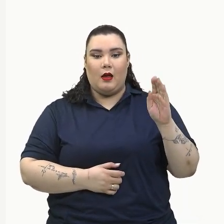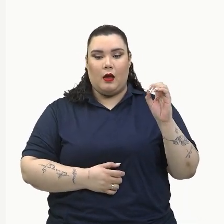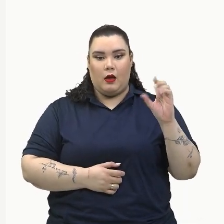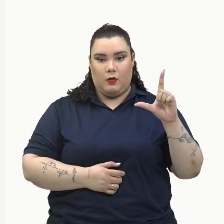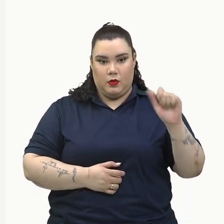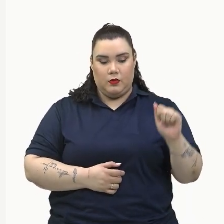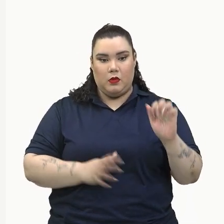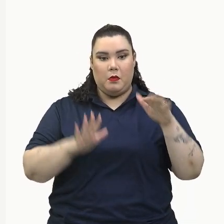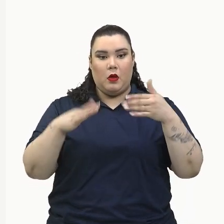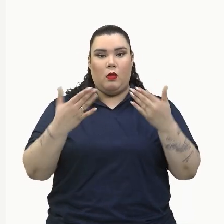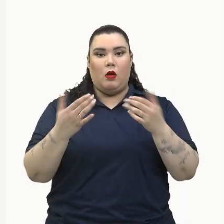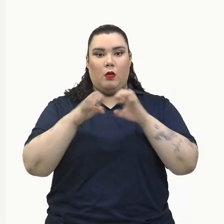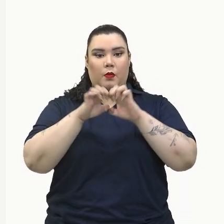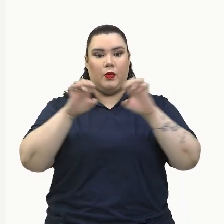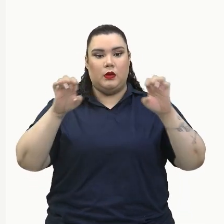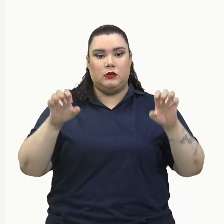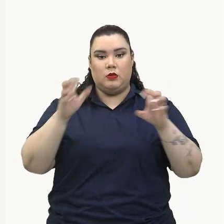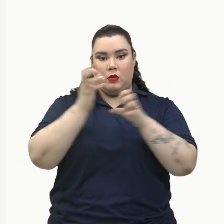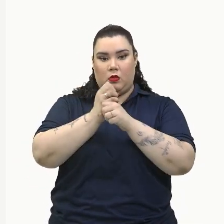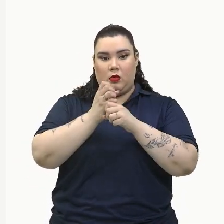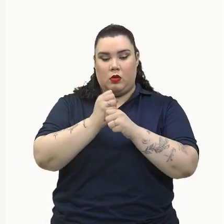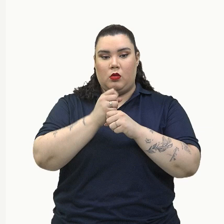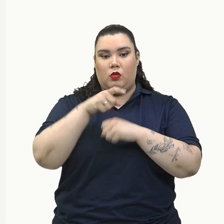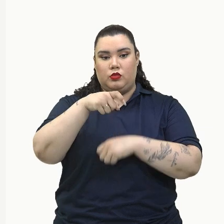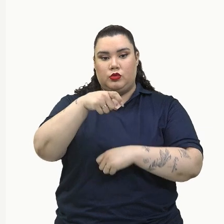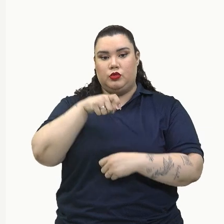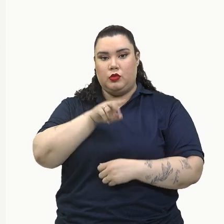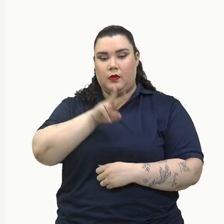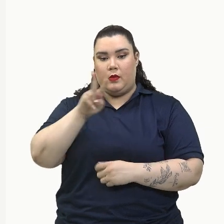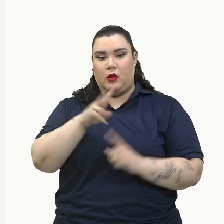de xv de um polinômio quadrático da forma ó,